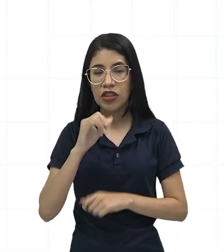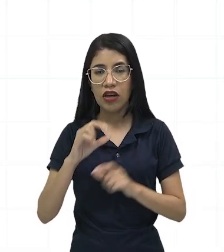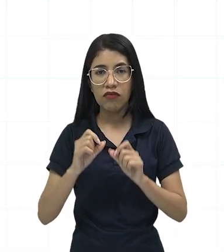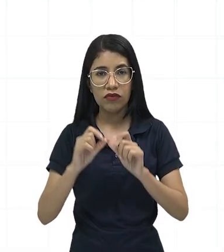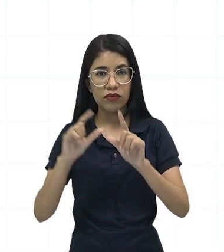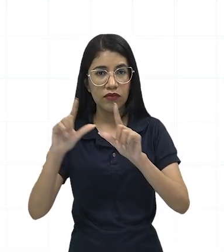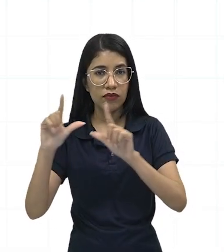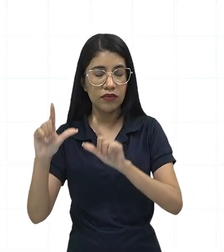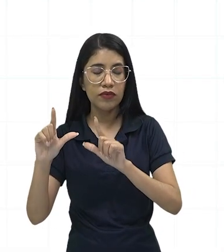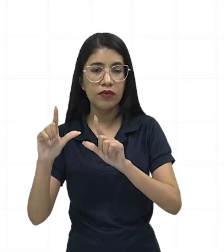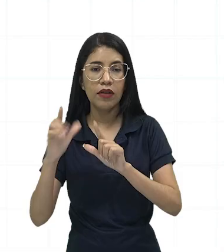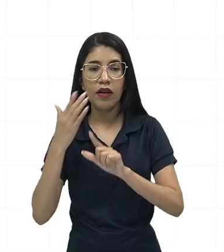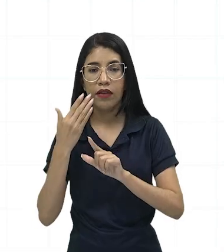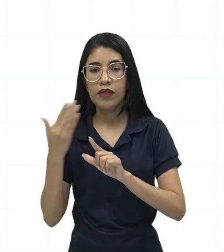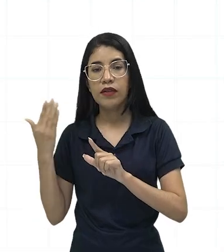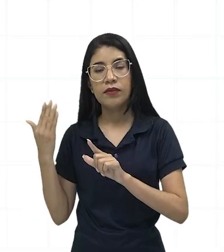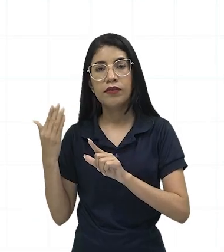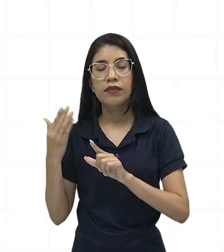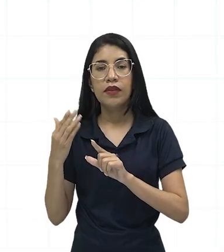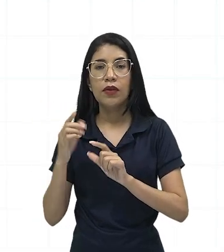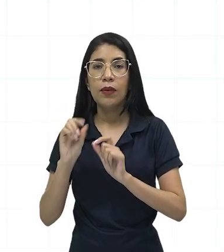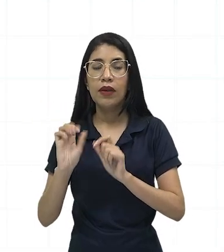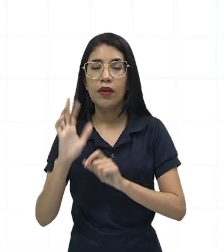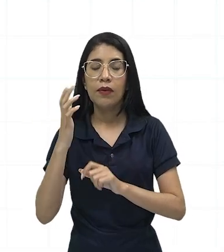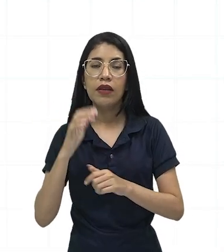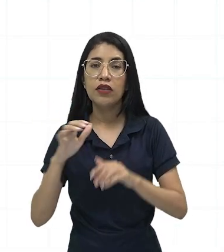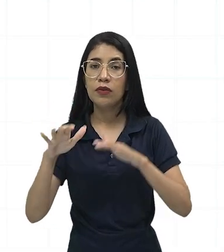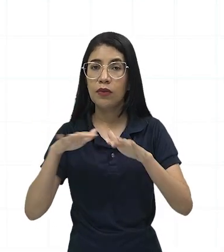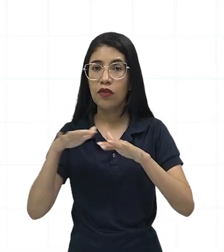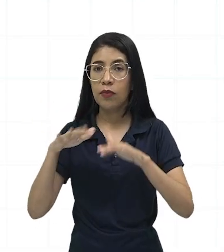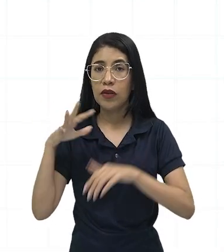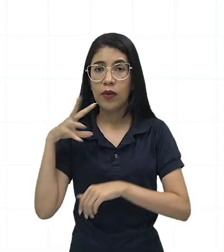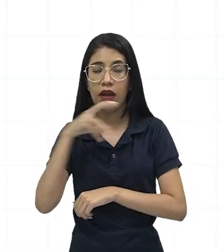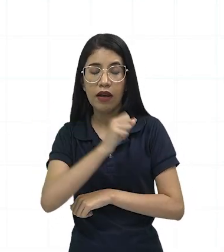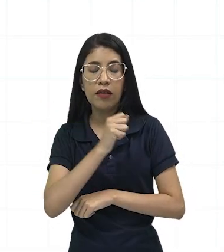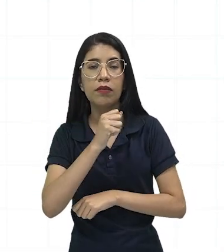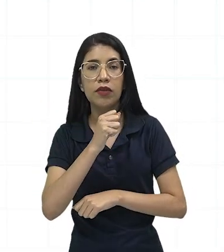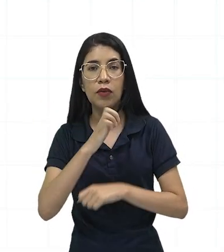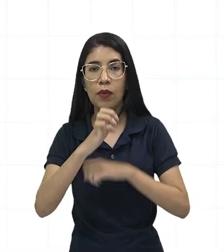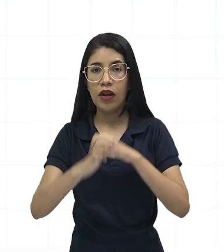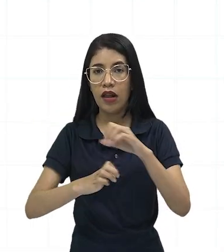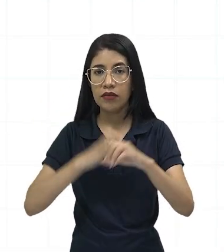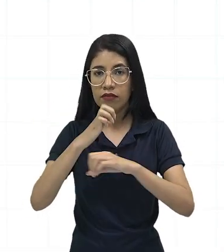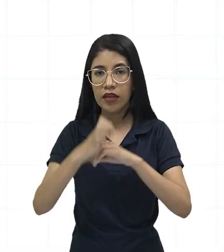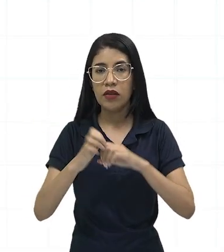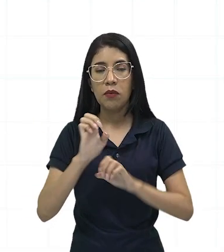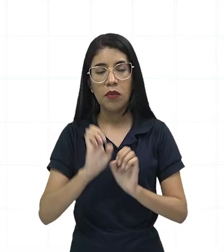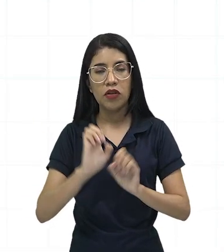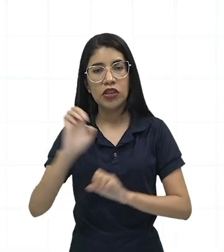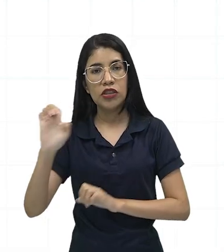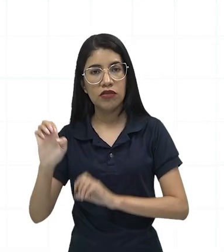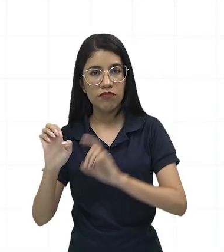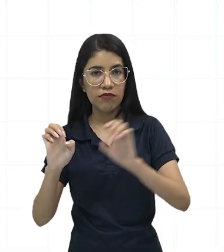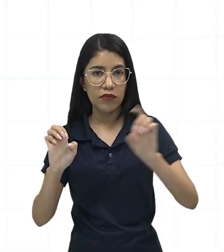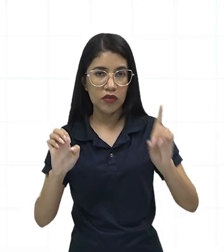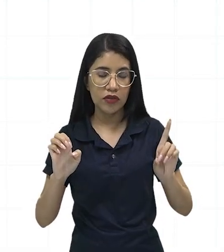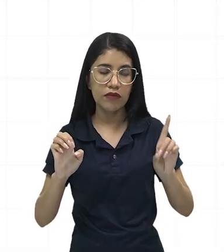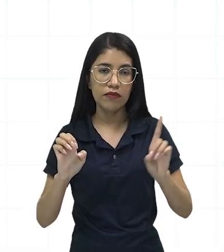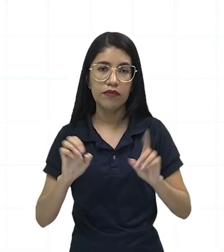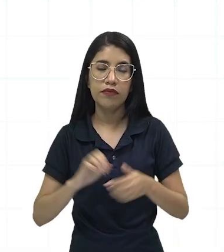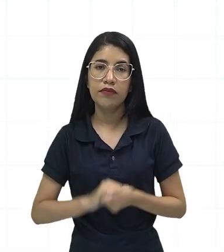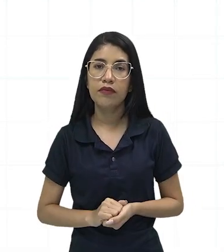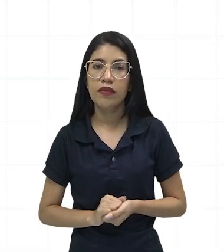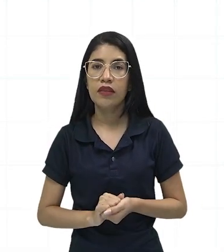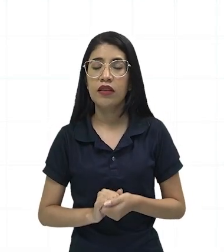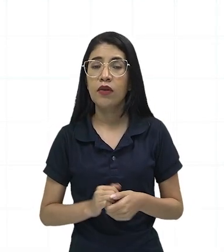minha fonte alternada, os elétrons vão se movimentar mais rápido, e aí eles vão para a esquerda e para a direita. E é exatamente isso